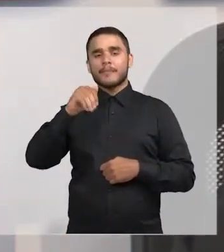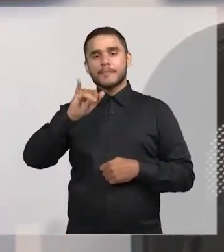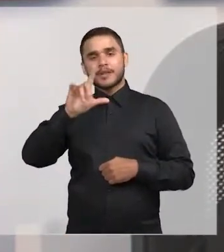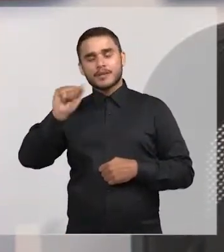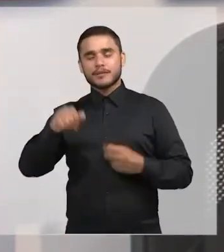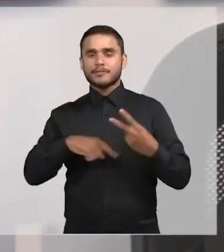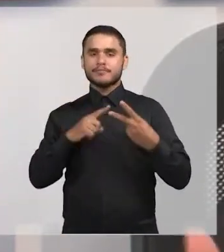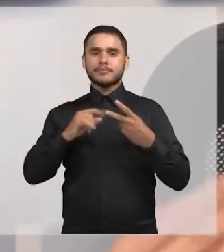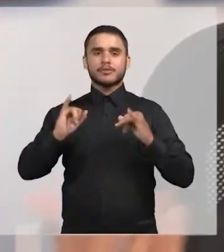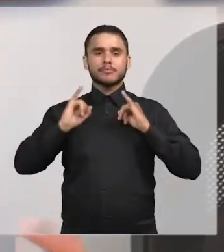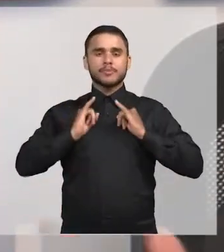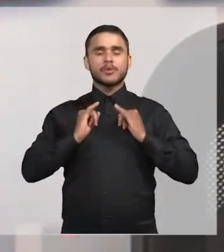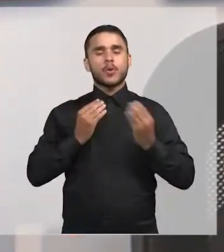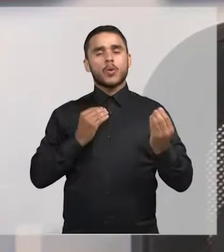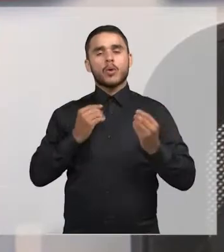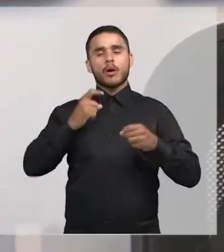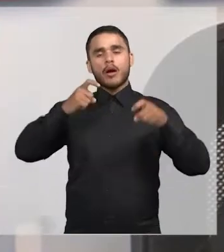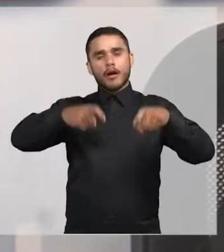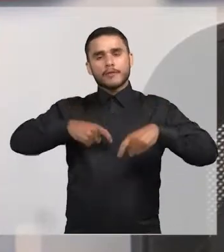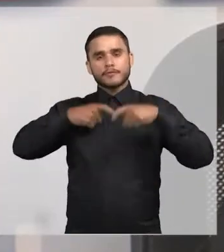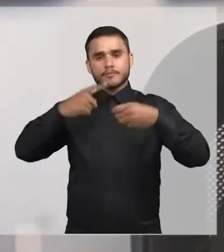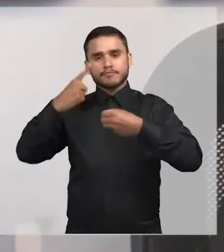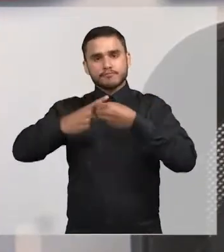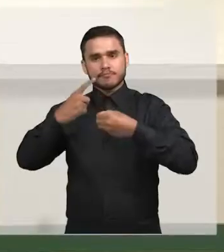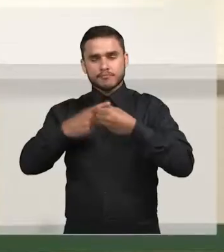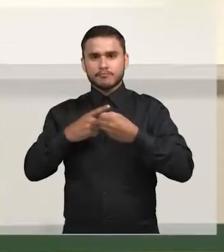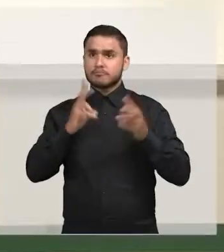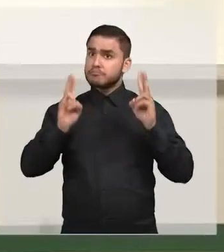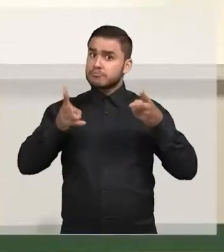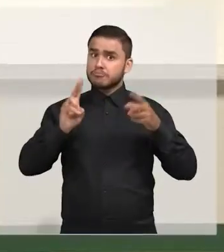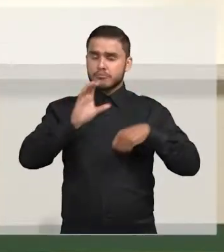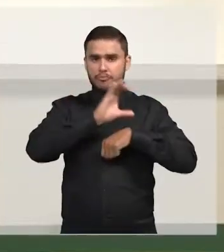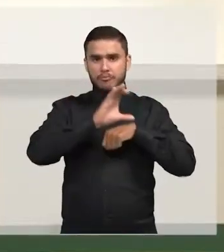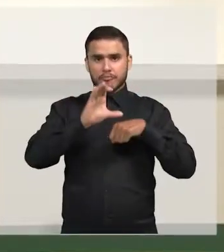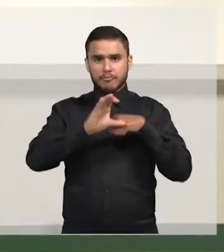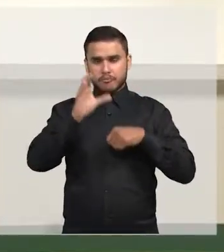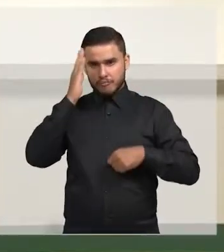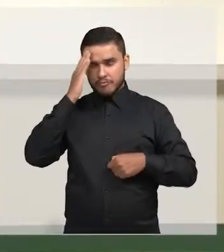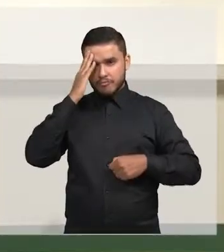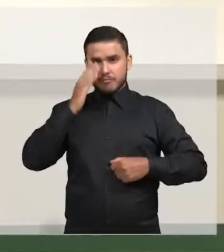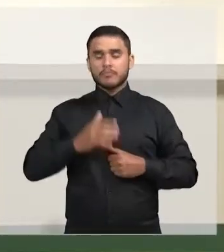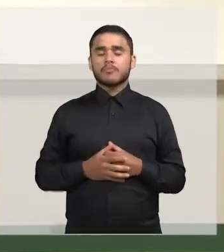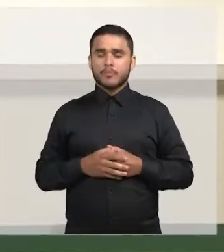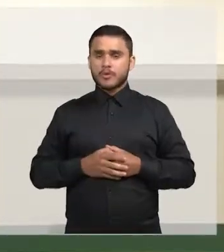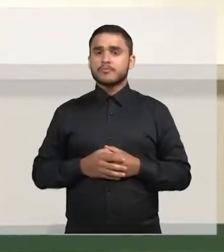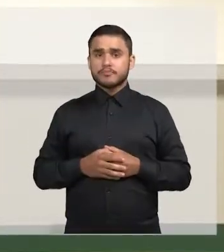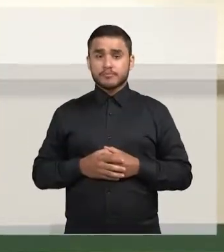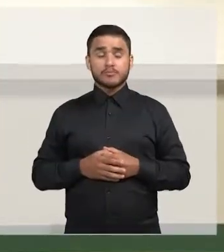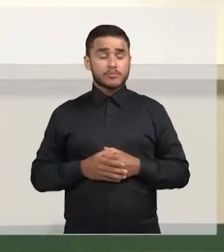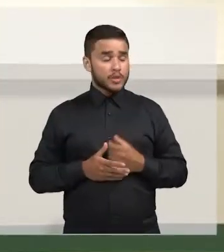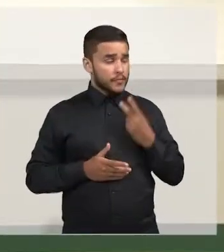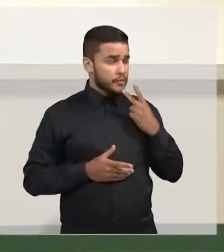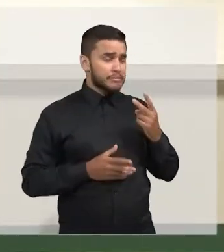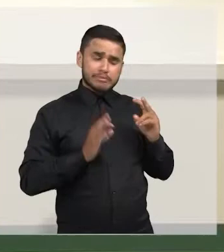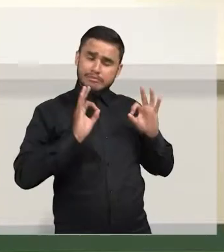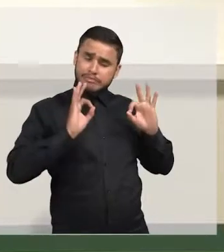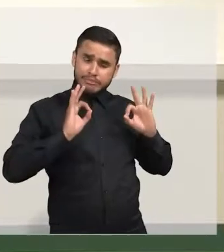do campo e entre outras coisas. Mas você não tem nem como mudar, que é constitucional, que é fundo. Não, mas eu sei. Agora, bicho, eu vou dizer uma coisa para ti, Luiz.